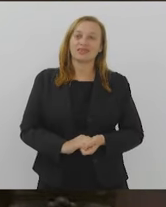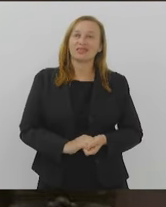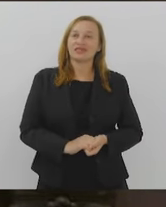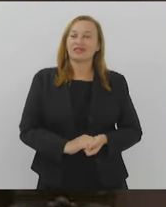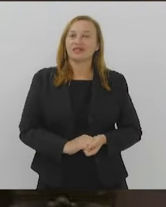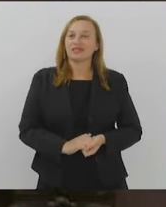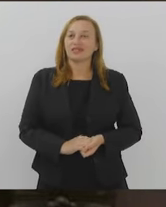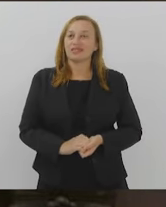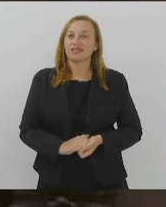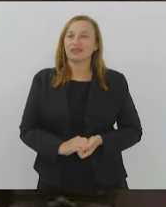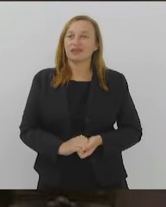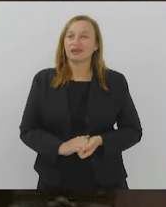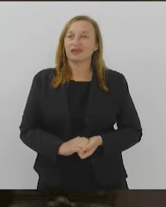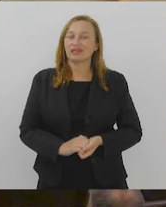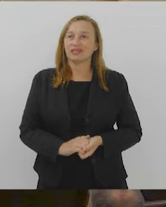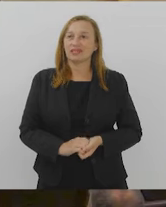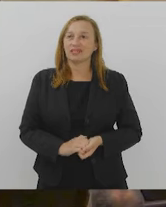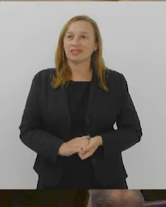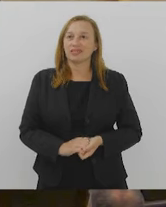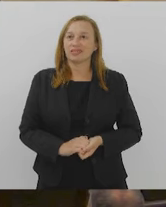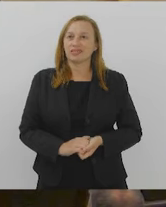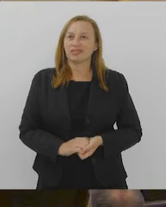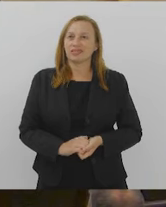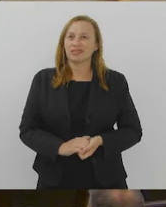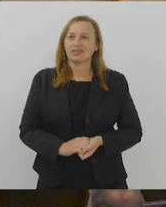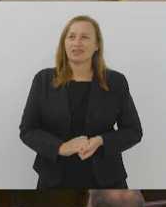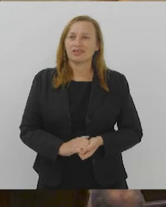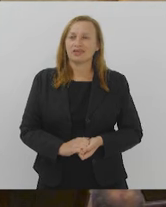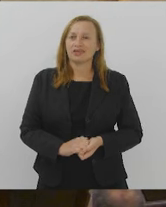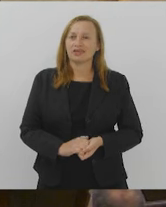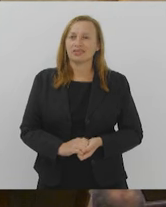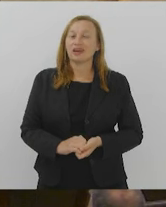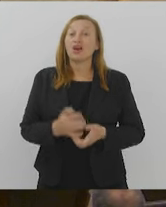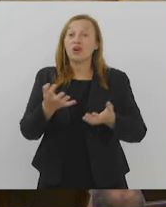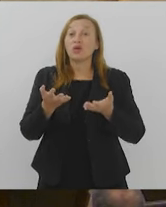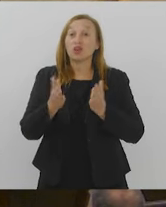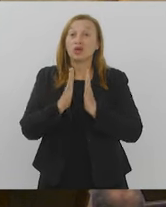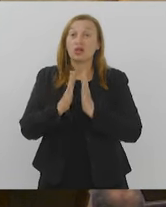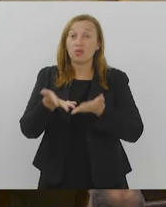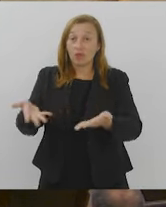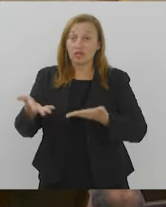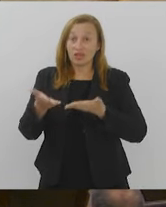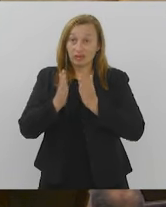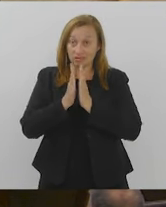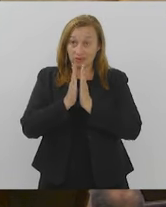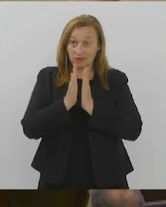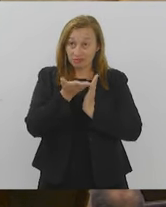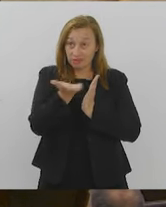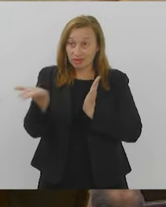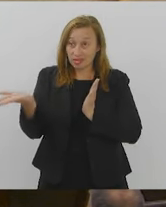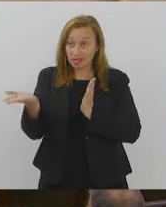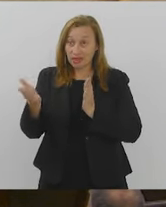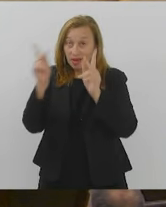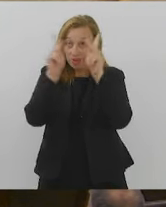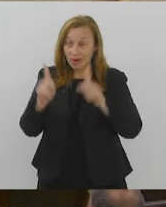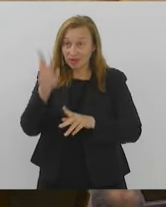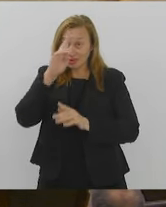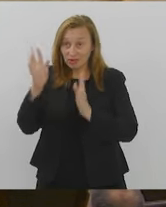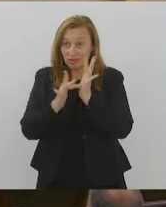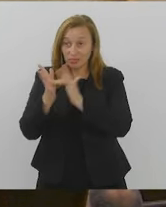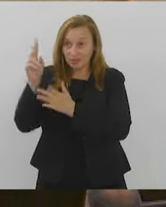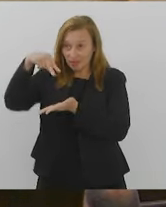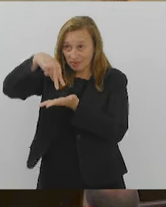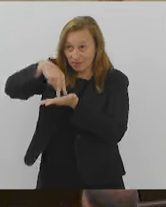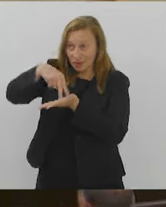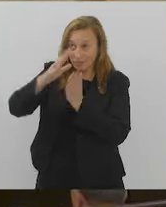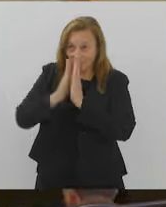Pastor, vamos orar aqui. Eu queria convidar vocês, né, a paz do Senhor, para a gente estar em pé e fazer